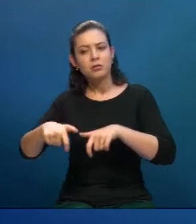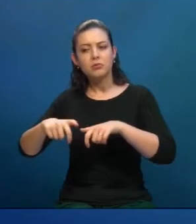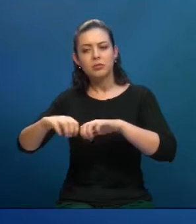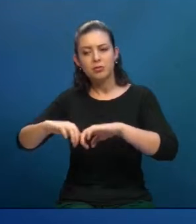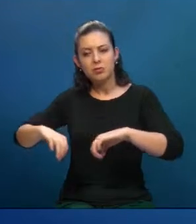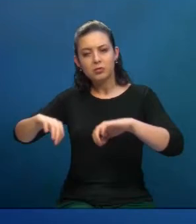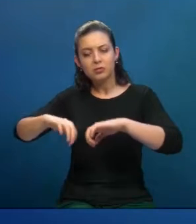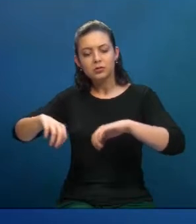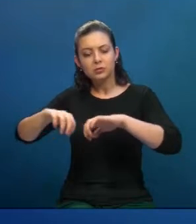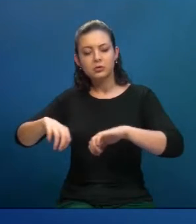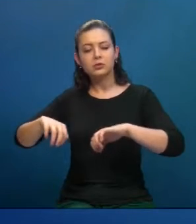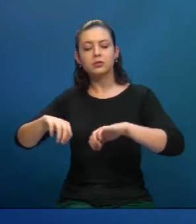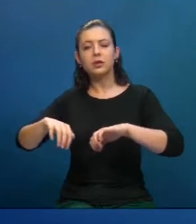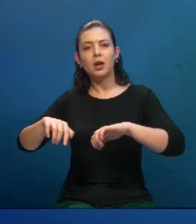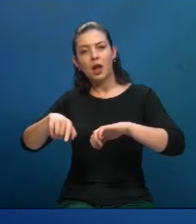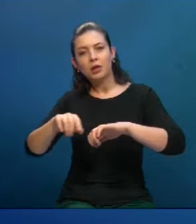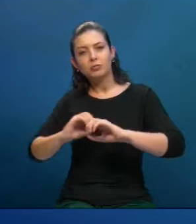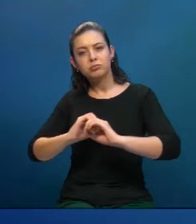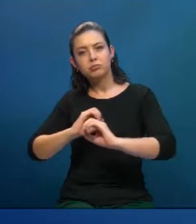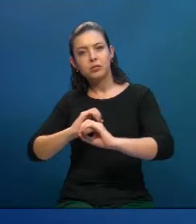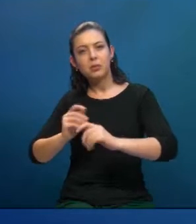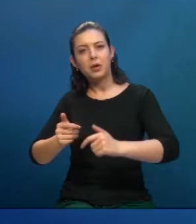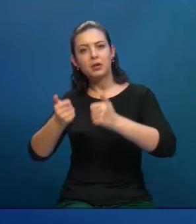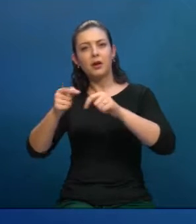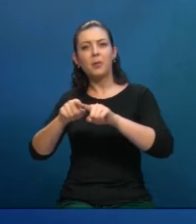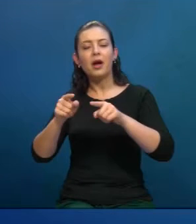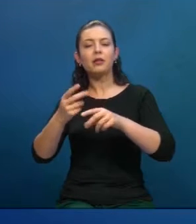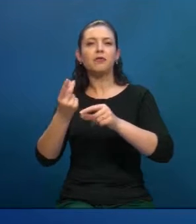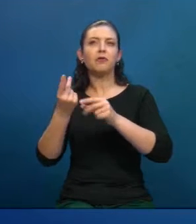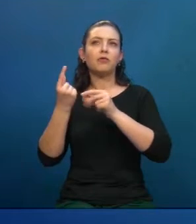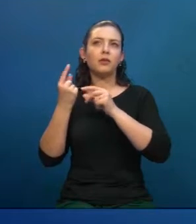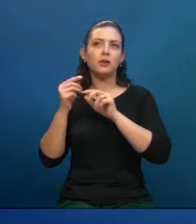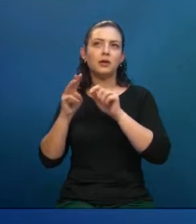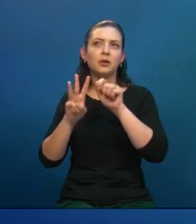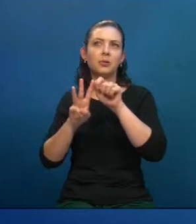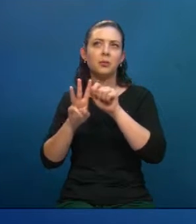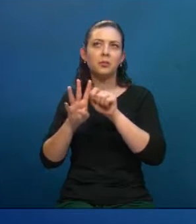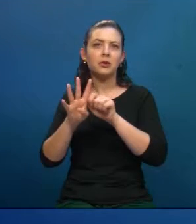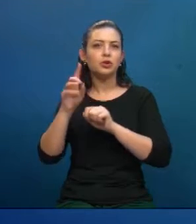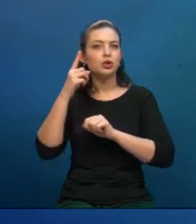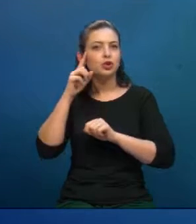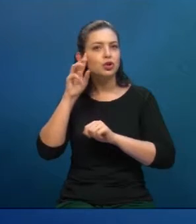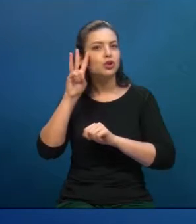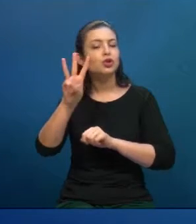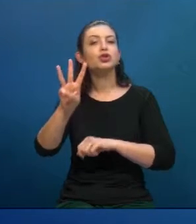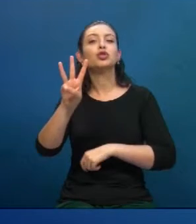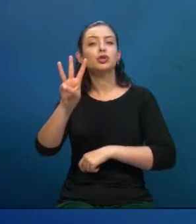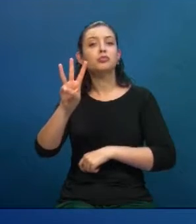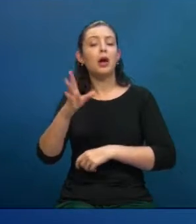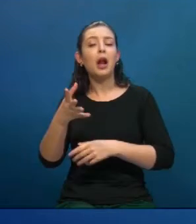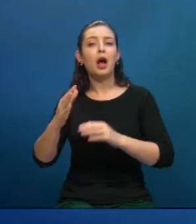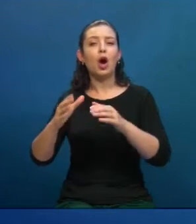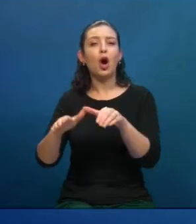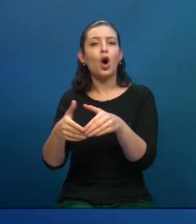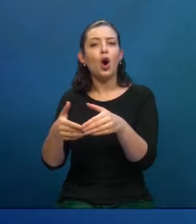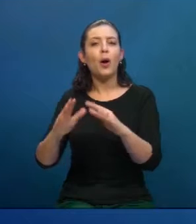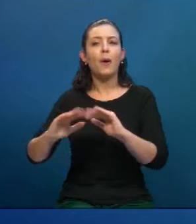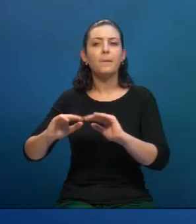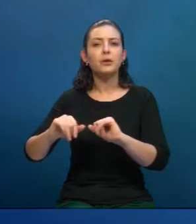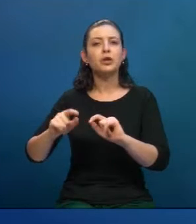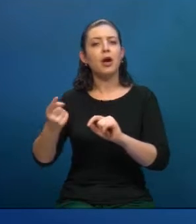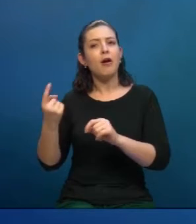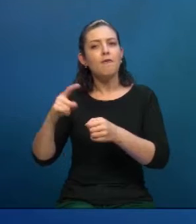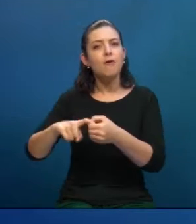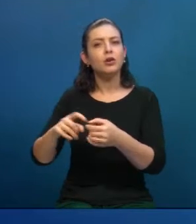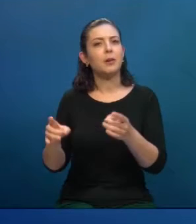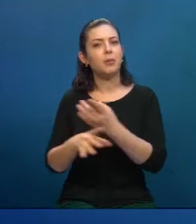valeta que está aparecendo ali para melhorar a situação mas faz o que uns três quatro dias e não voltar mais a comunidade está pedindo para que volte